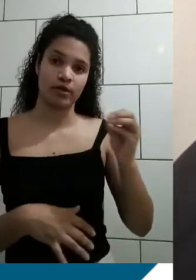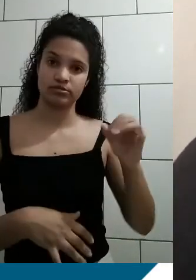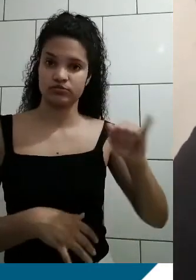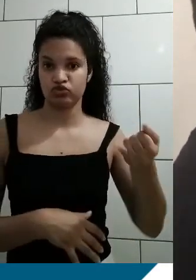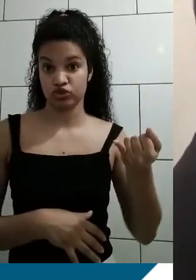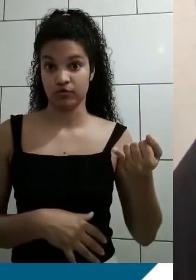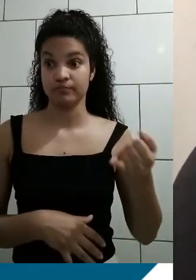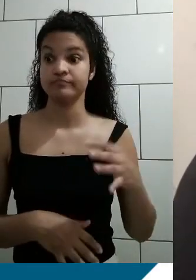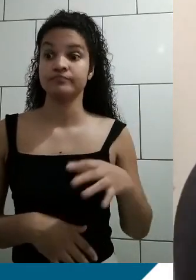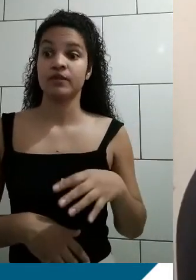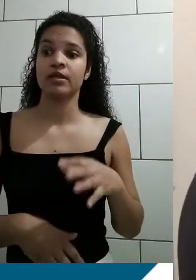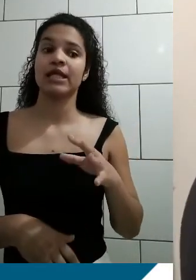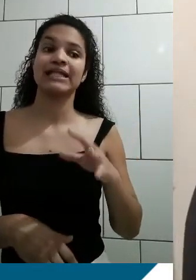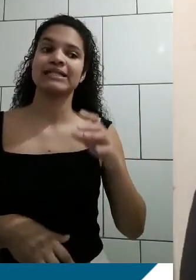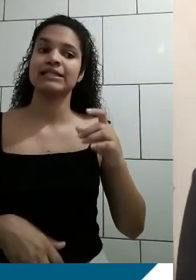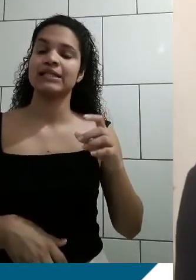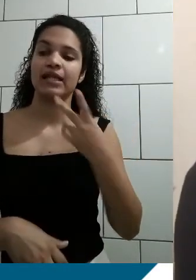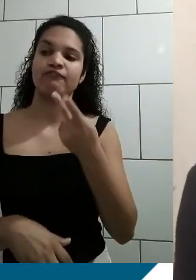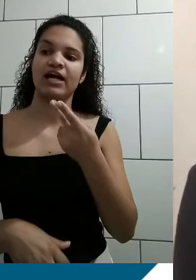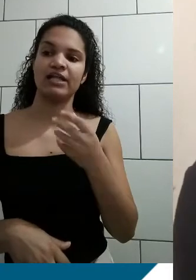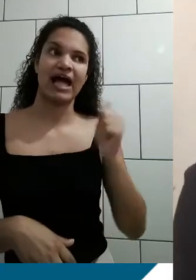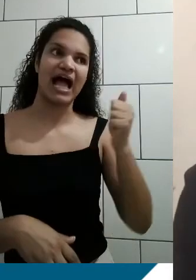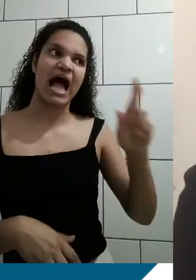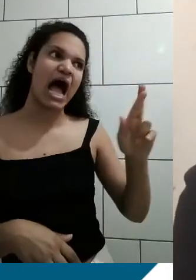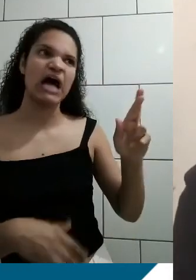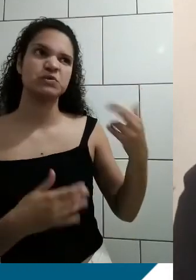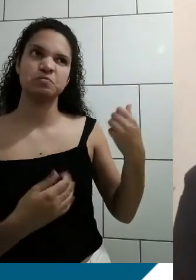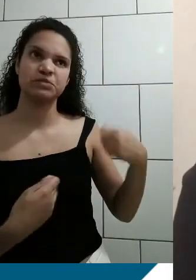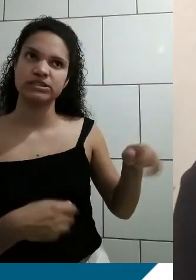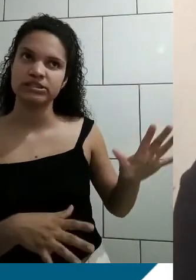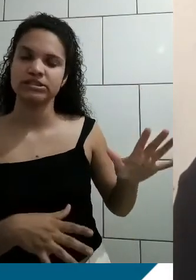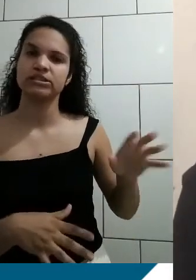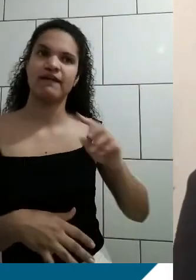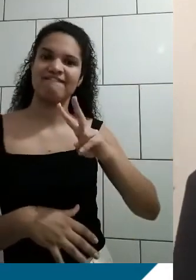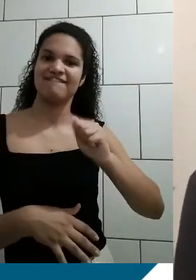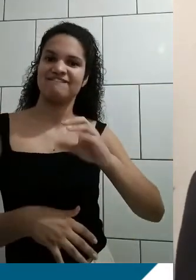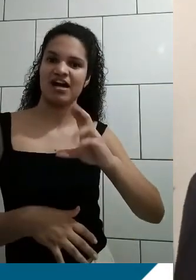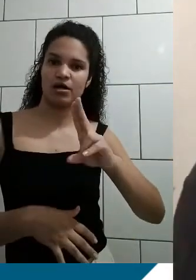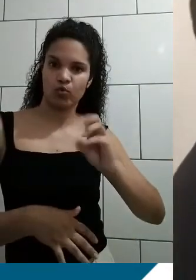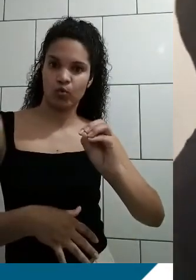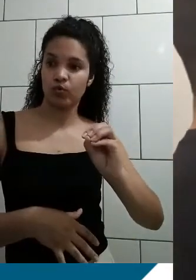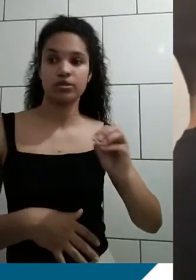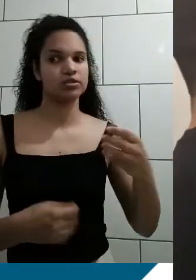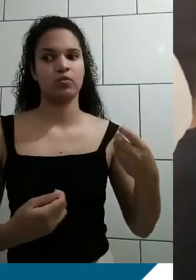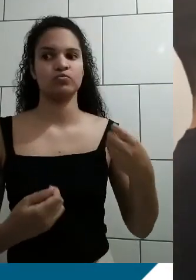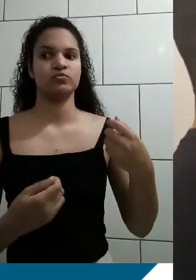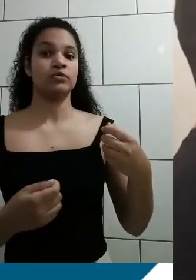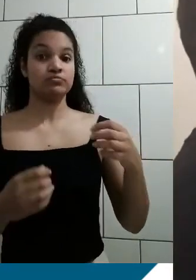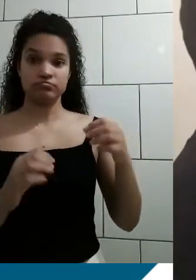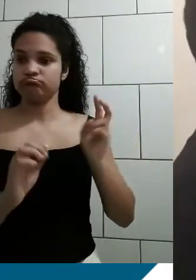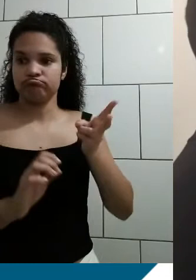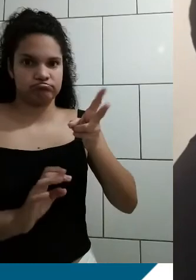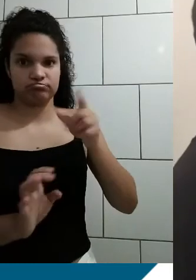no vácuo, a gente sabe que a energia total ela vai se conservar. Então esse 400, quando eu somar tudo, ele vai ser o mesmo valor aqui,